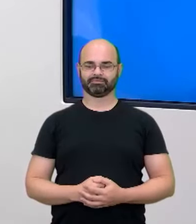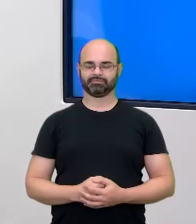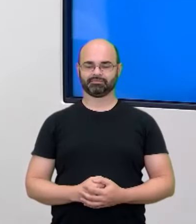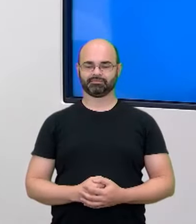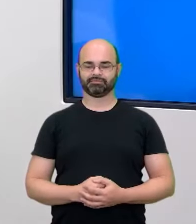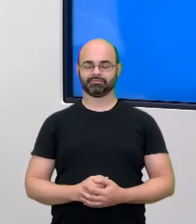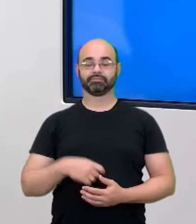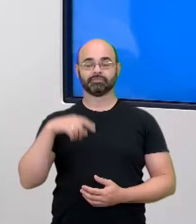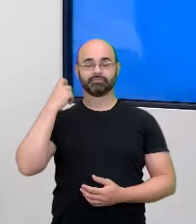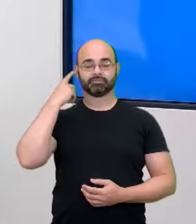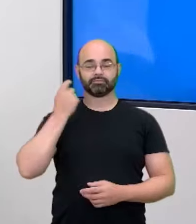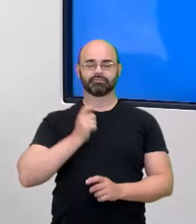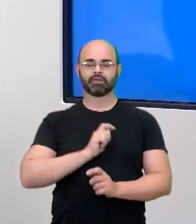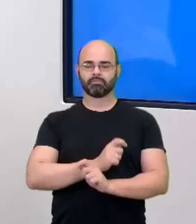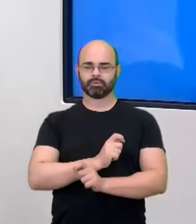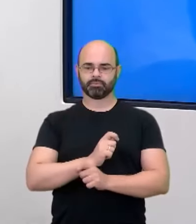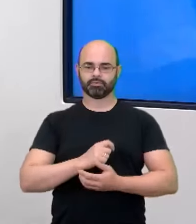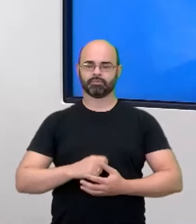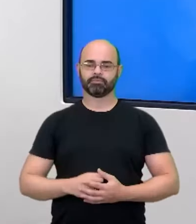Brotherhood.